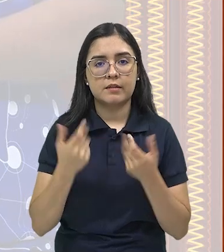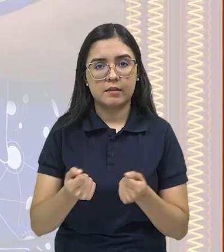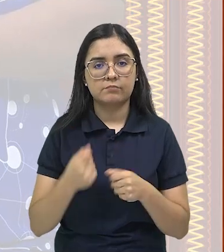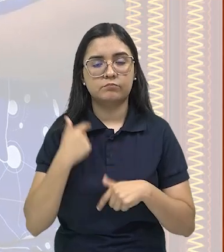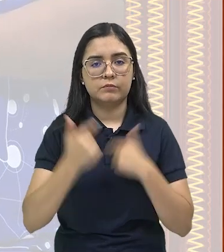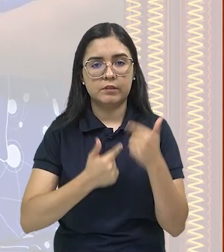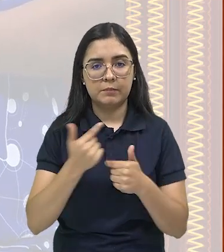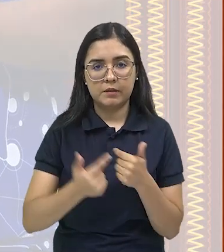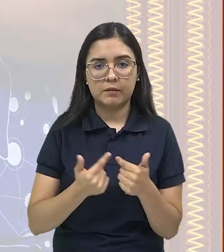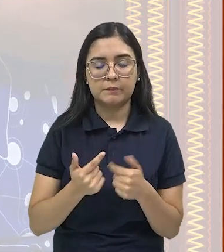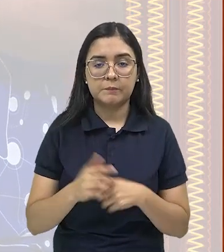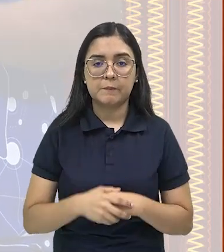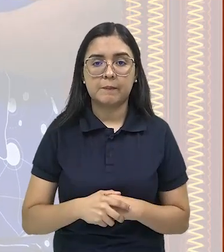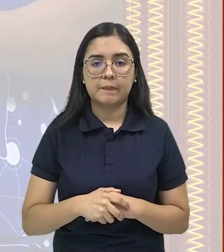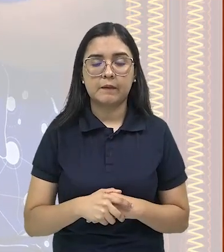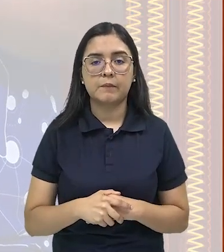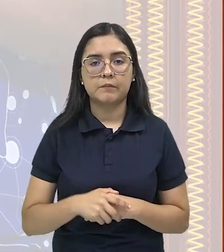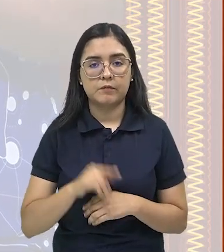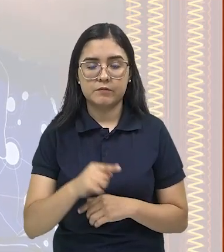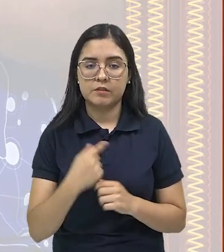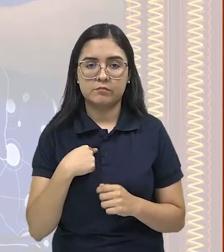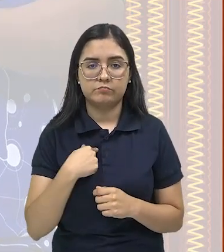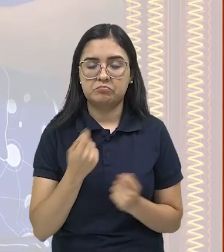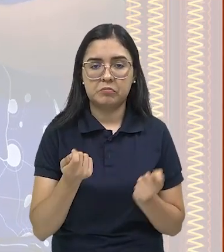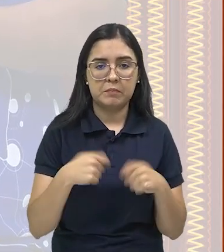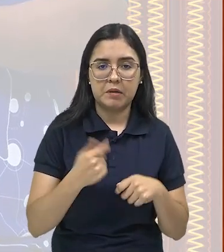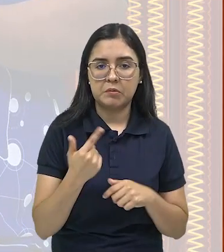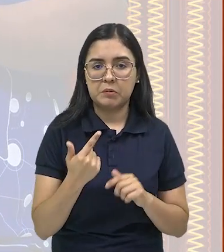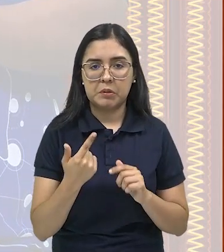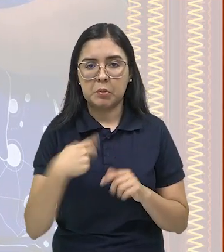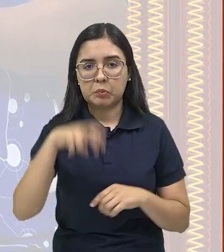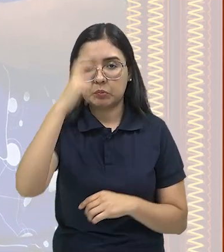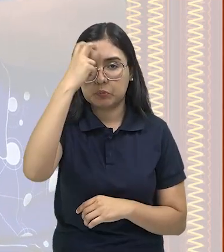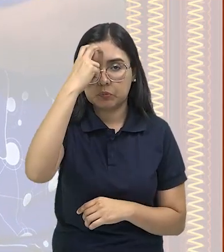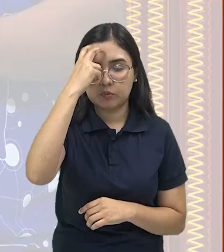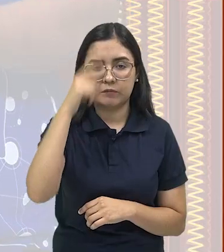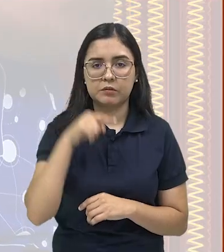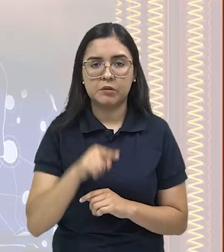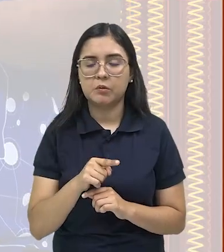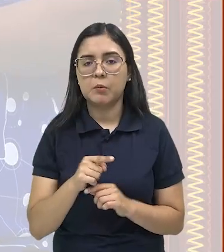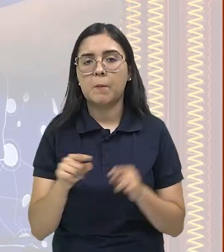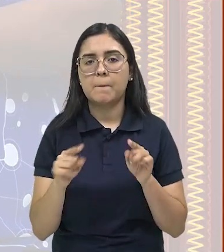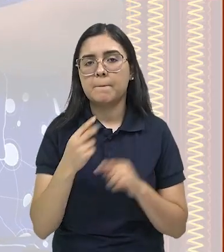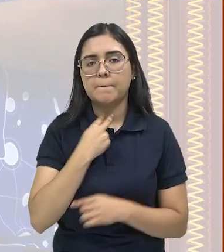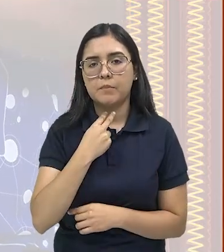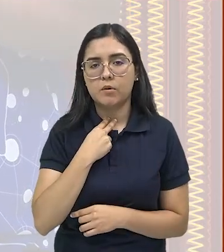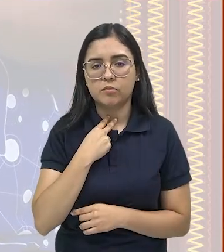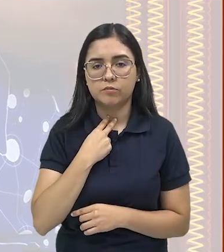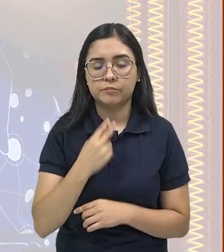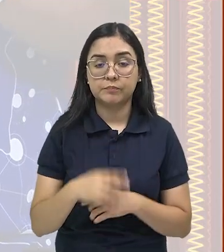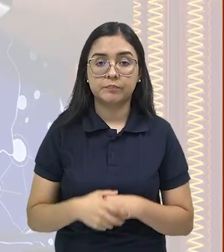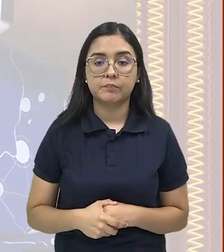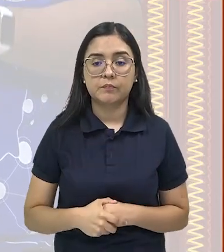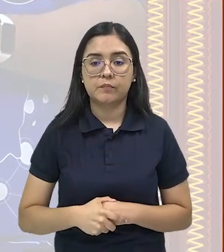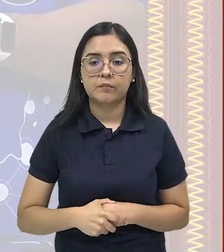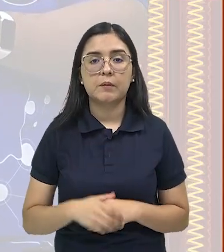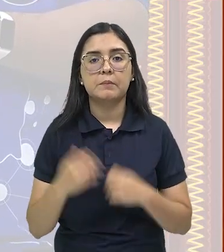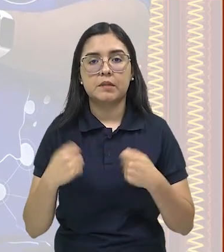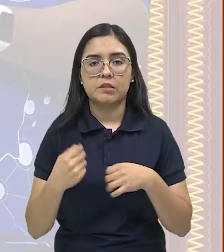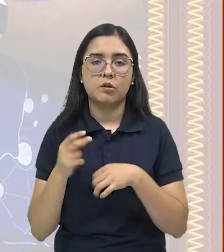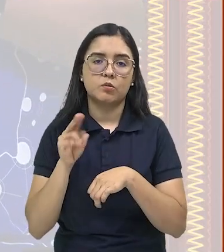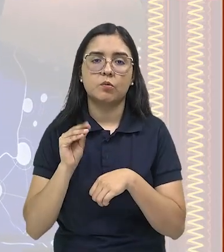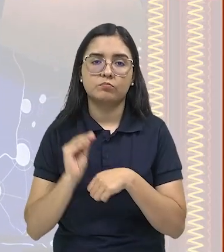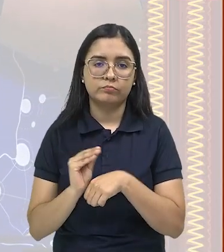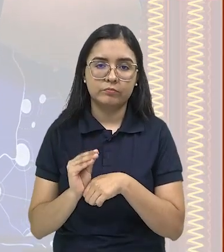que eu precisar. Porque você é incapaz, você não tem cultura, então você não pode fazer nada só. Você tem que ser